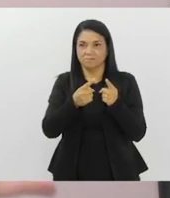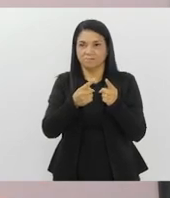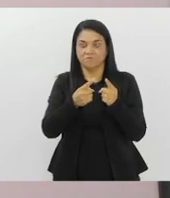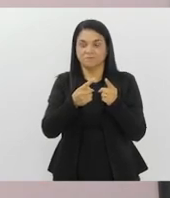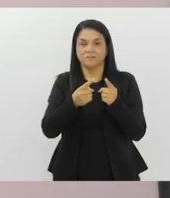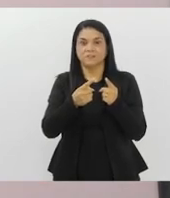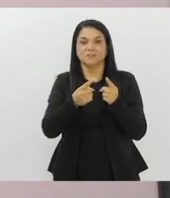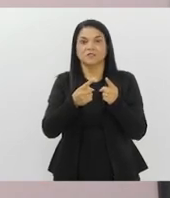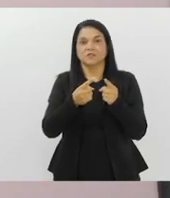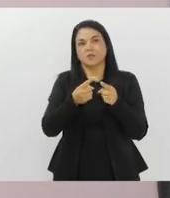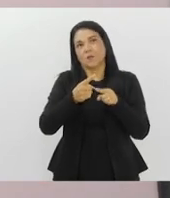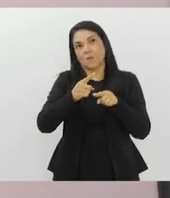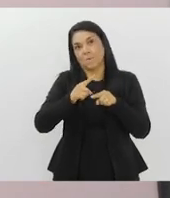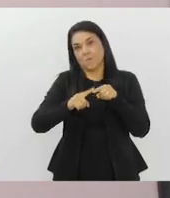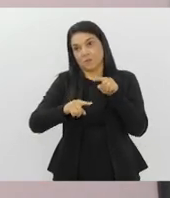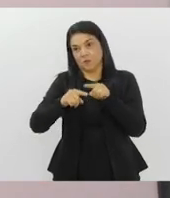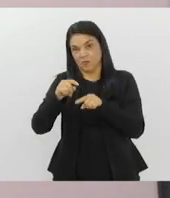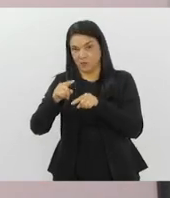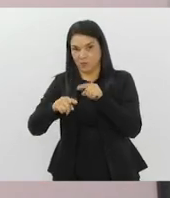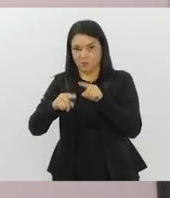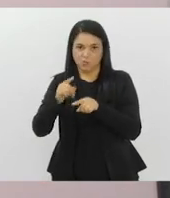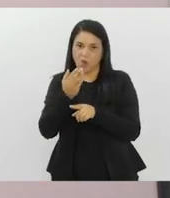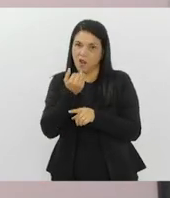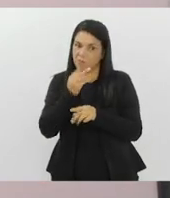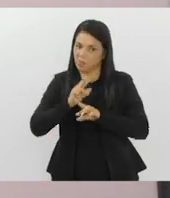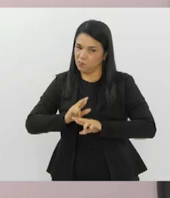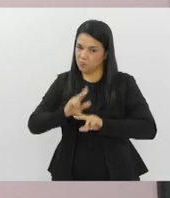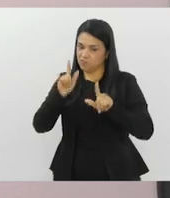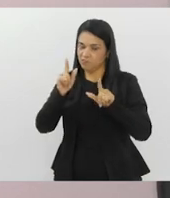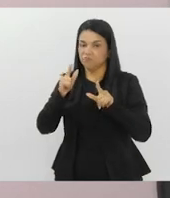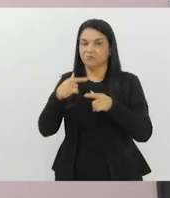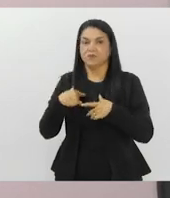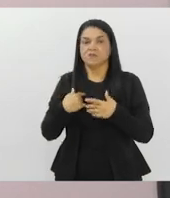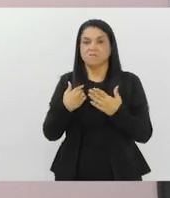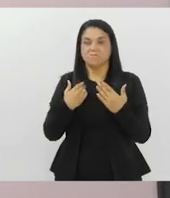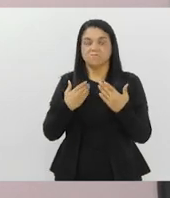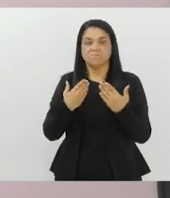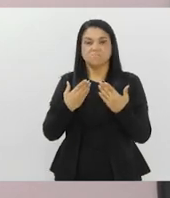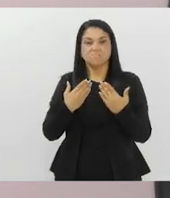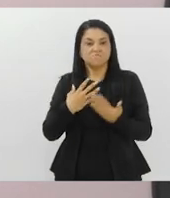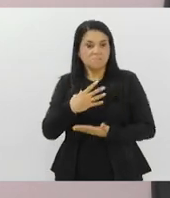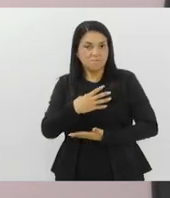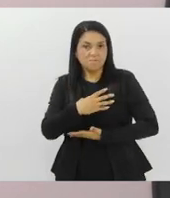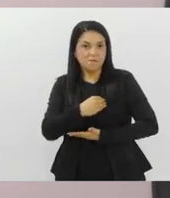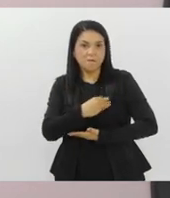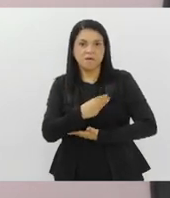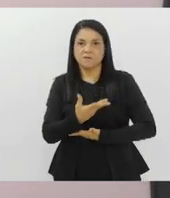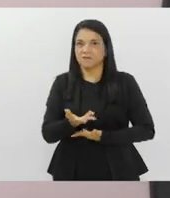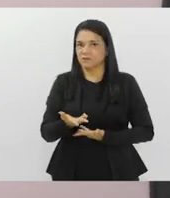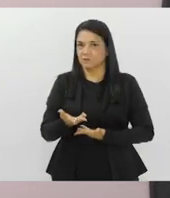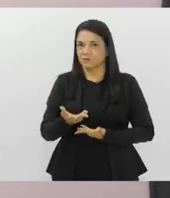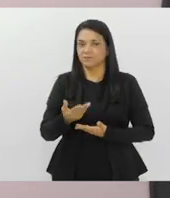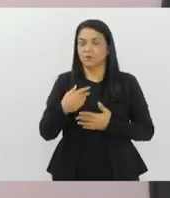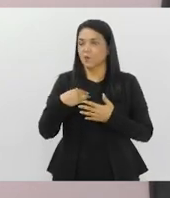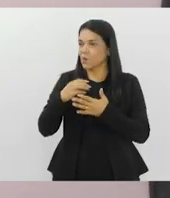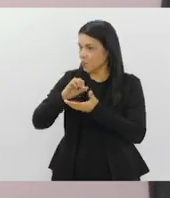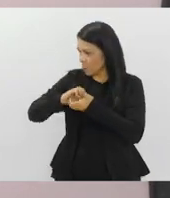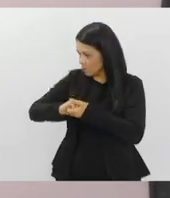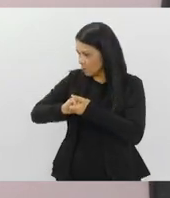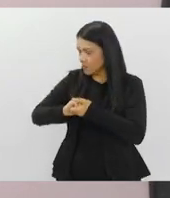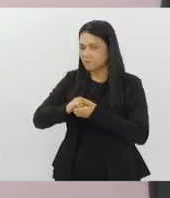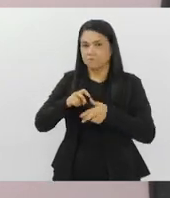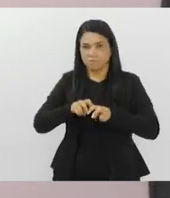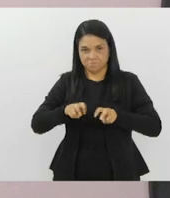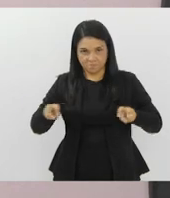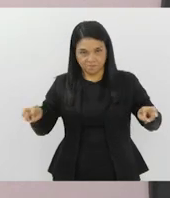produtos, não vou chamar de alimentos, né, produtos que competem com a amamentação. Uhum. E eu cumprimento a mesa, né, as nobres